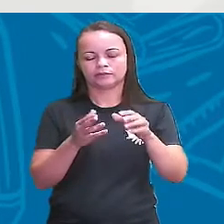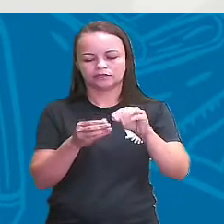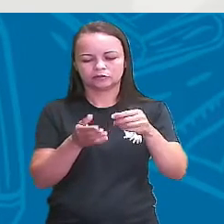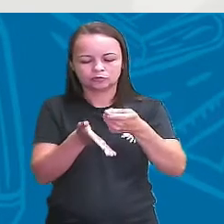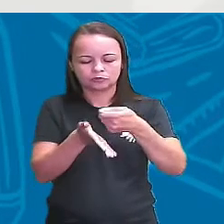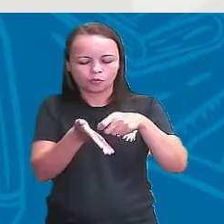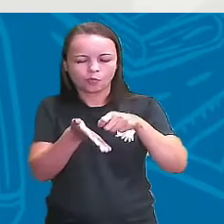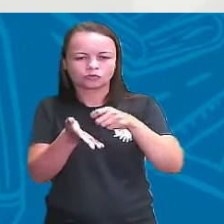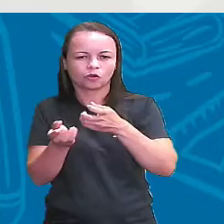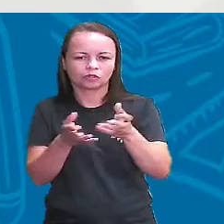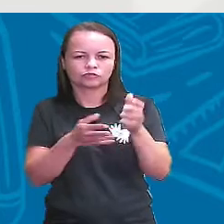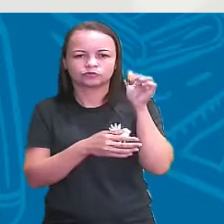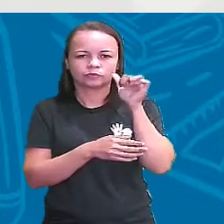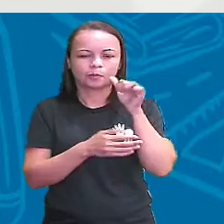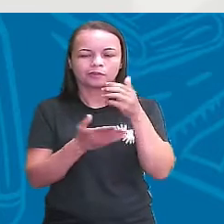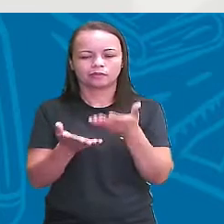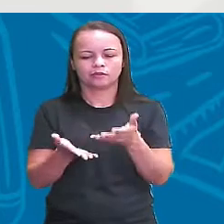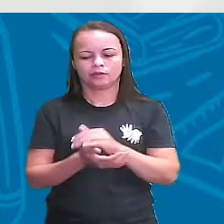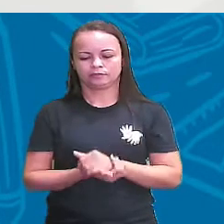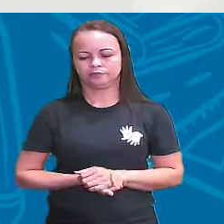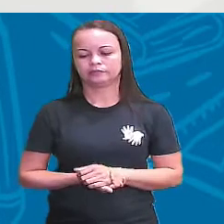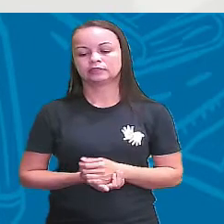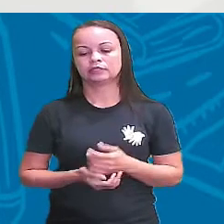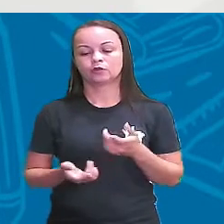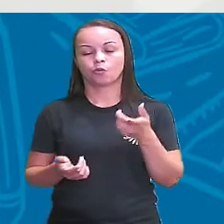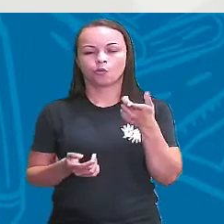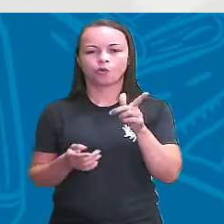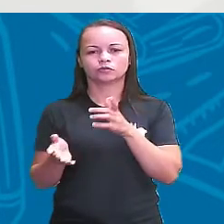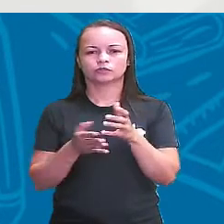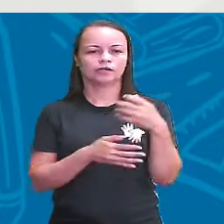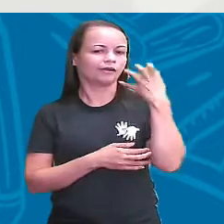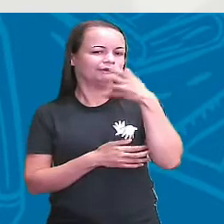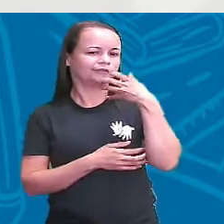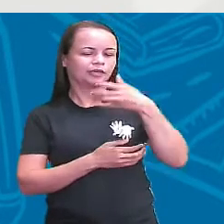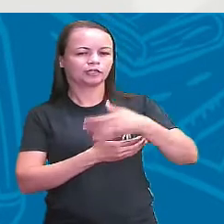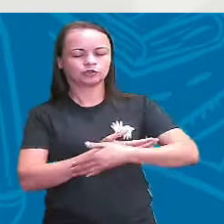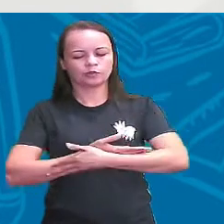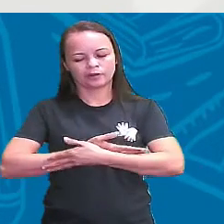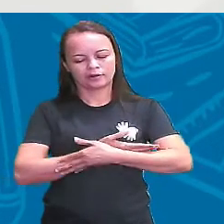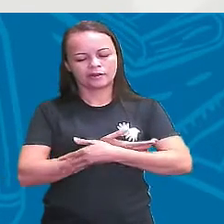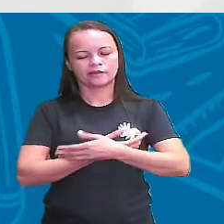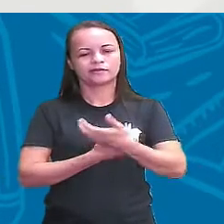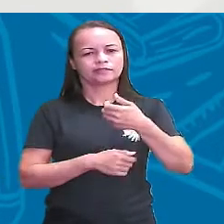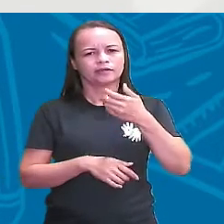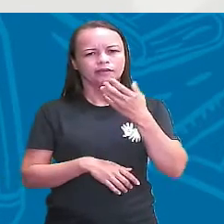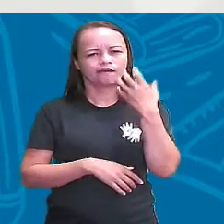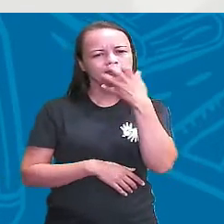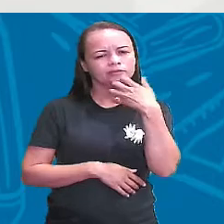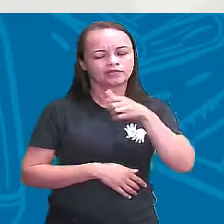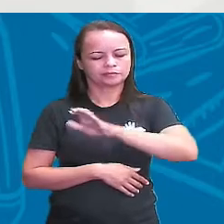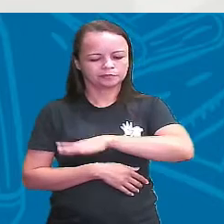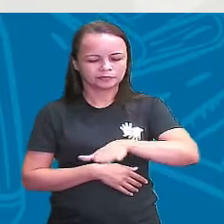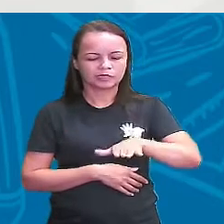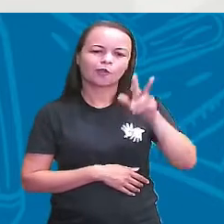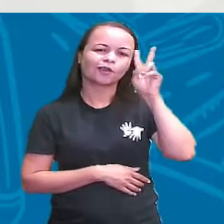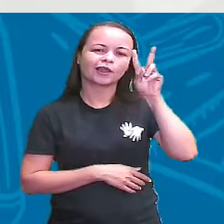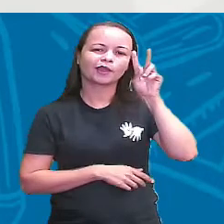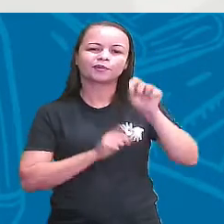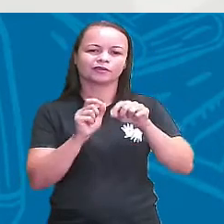recuerdo minha infância. Cantando para a criança, cantando para o menino, eu lembro da minha